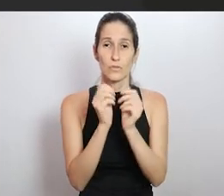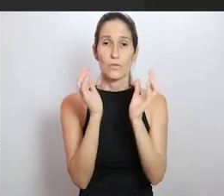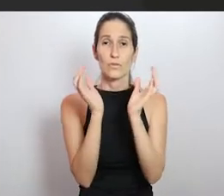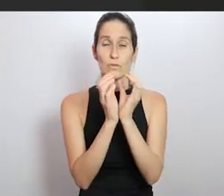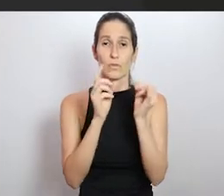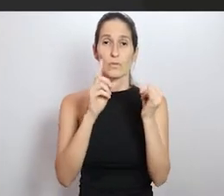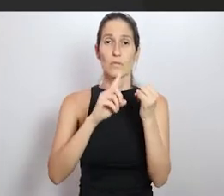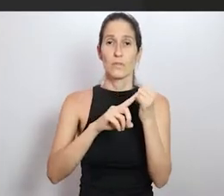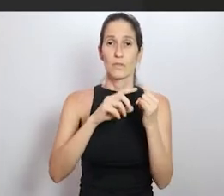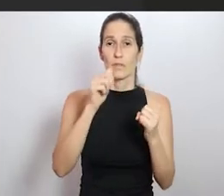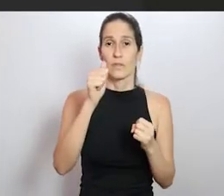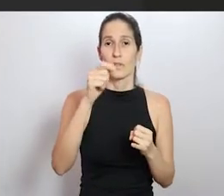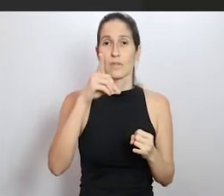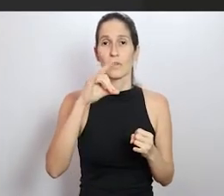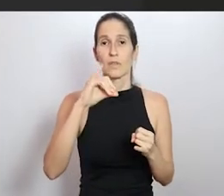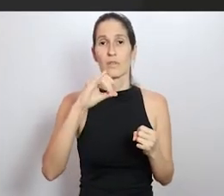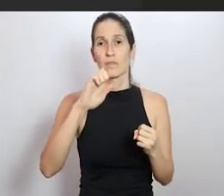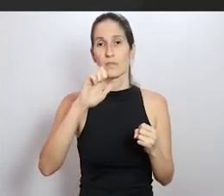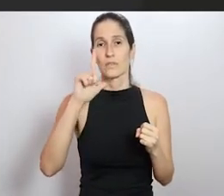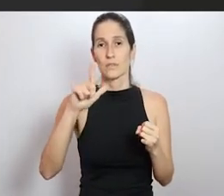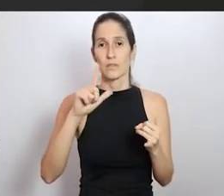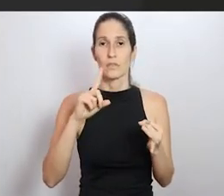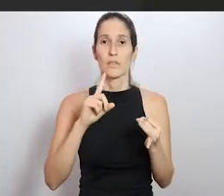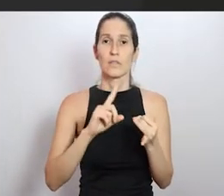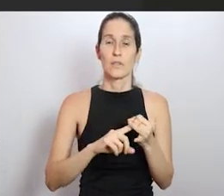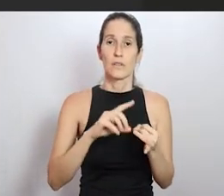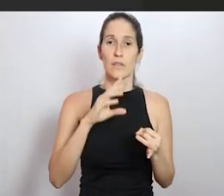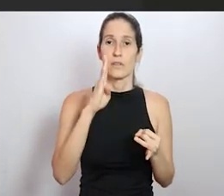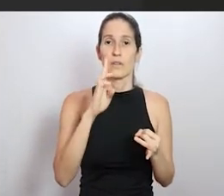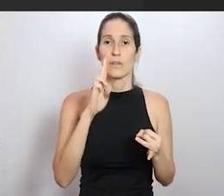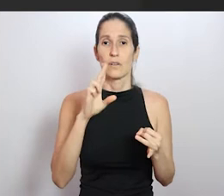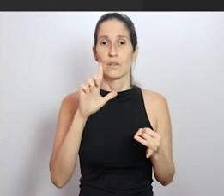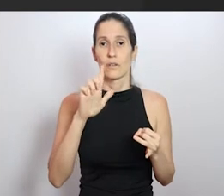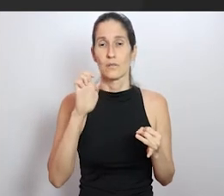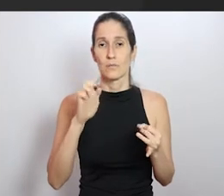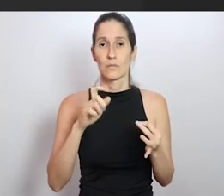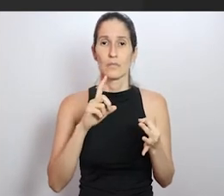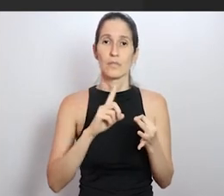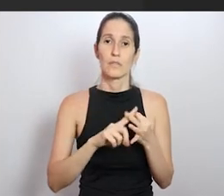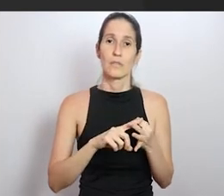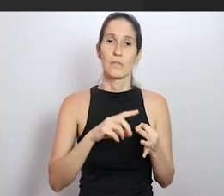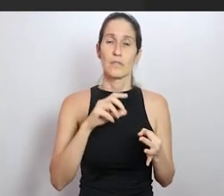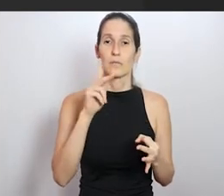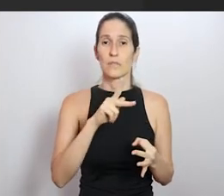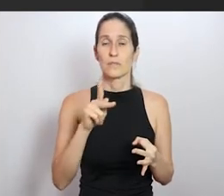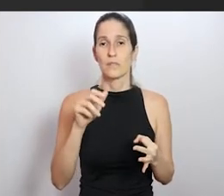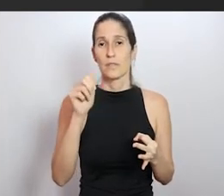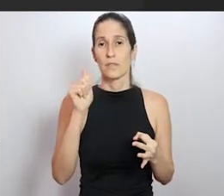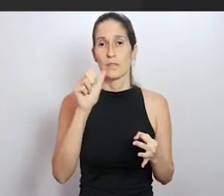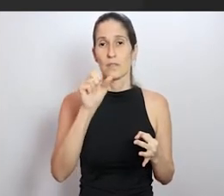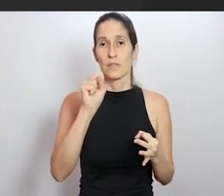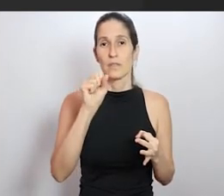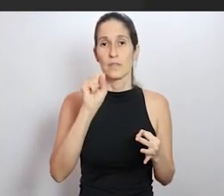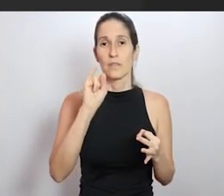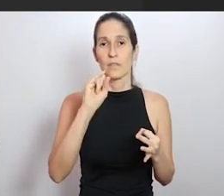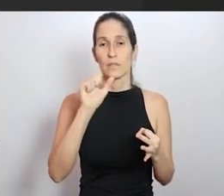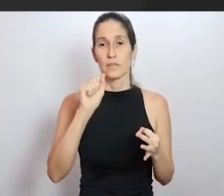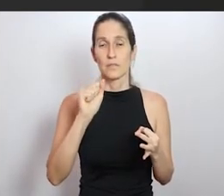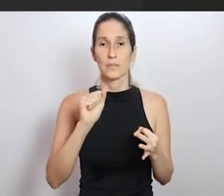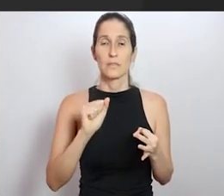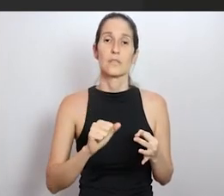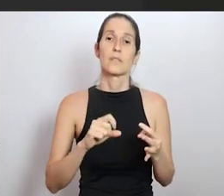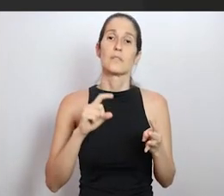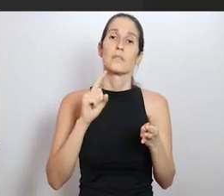Nós estamos aqui participando, Adiel Luna, Bulibuli, Mestre Assis Calixto, Lia de Itamaracá,